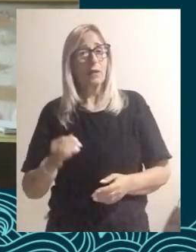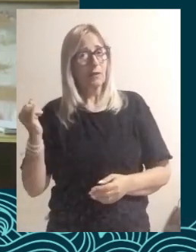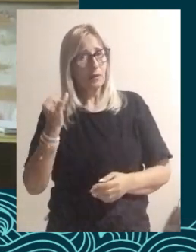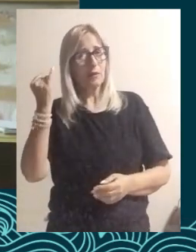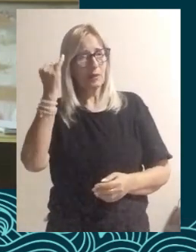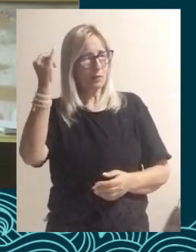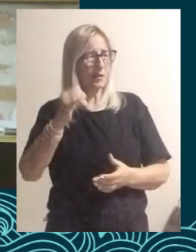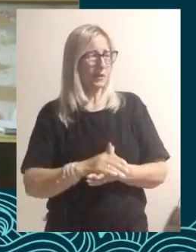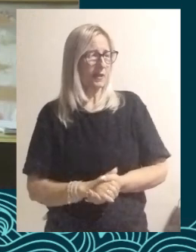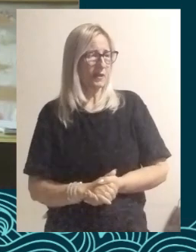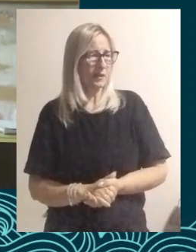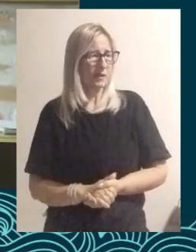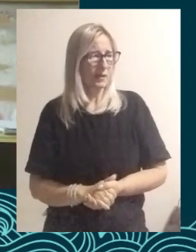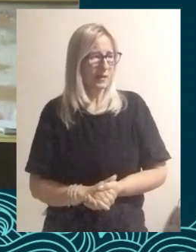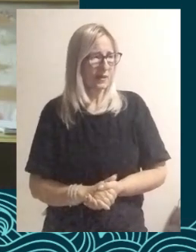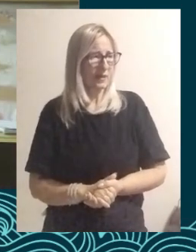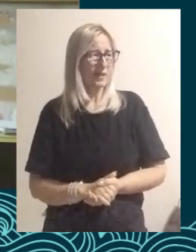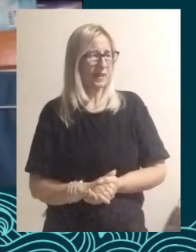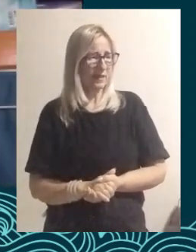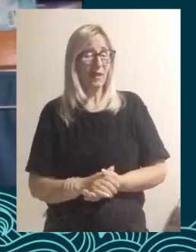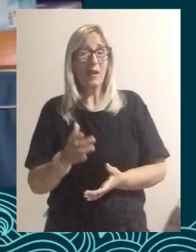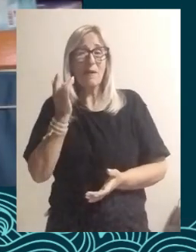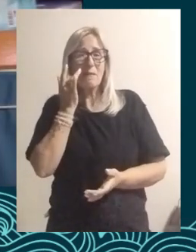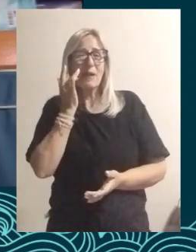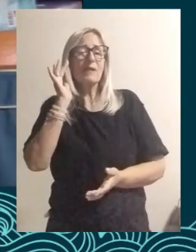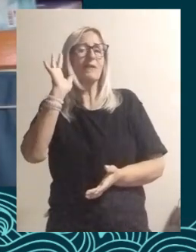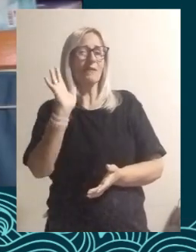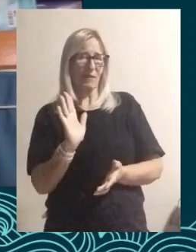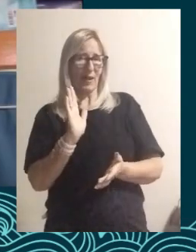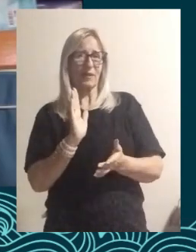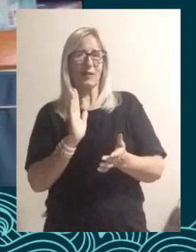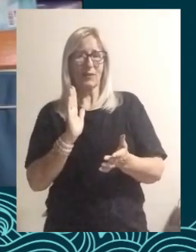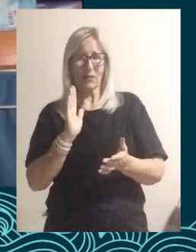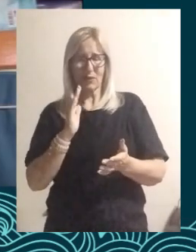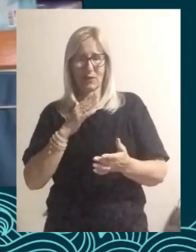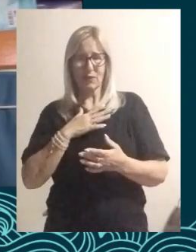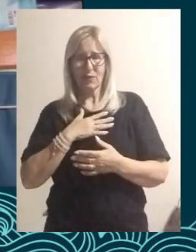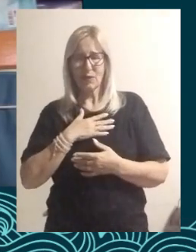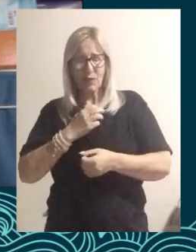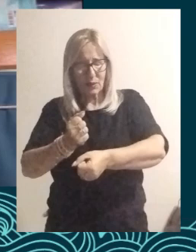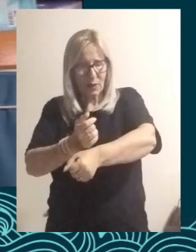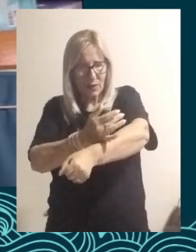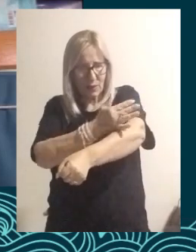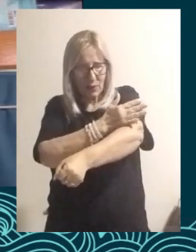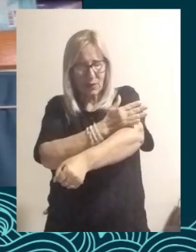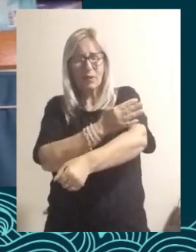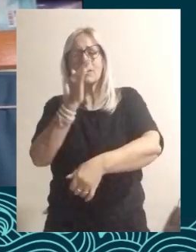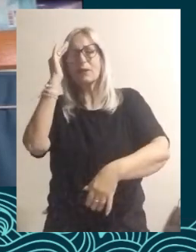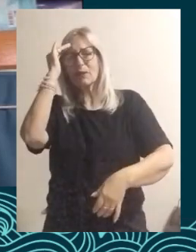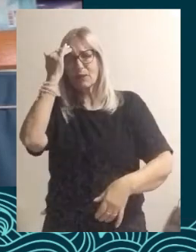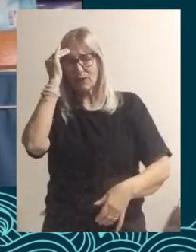com essas emoções. Foi muito É, importante. eu acho que é mais fácil entrar em contato com